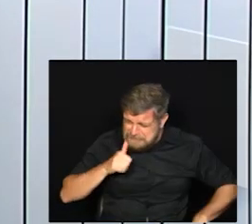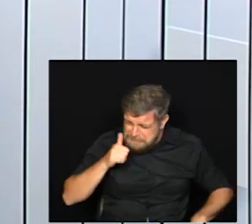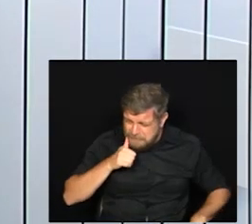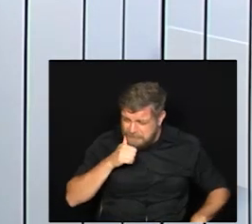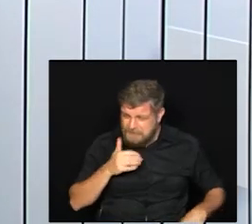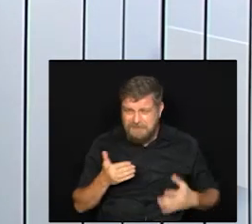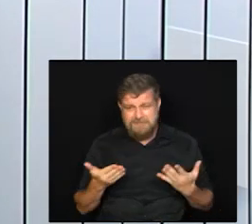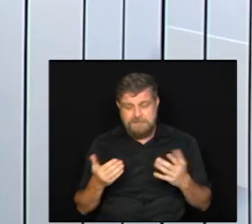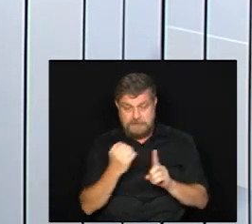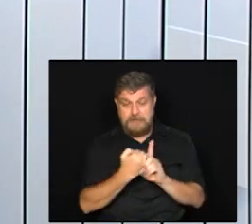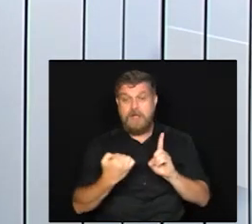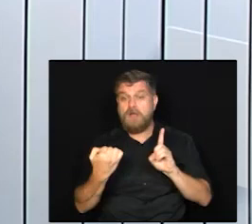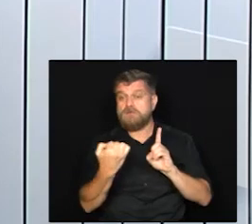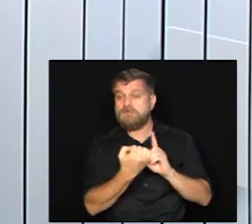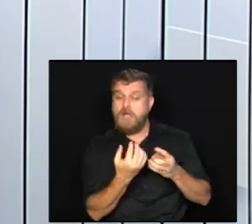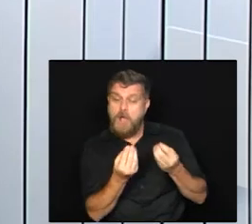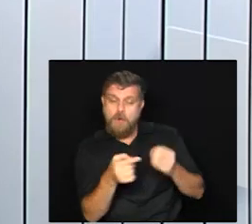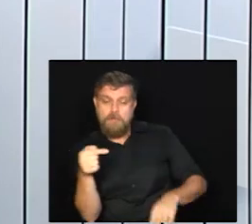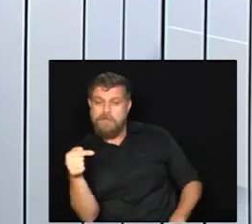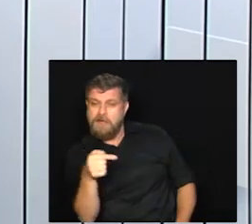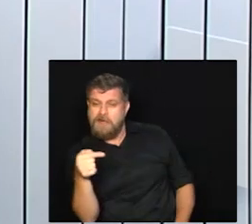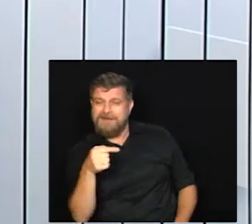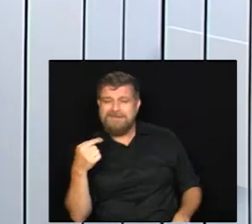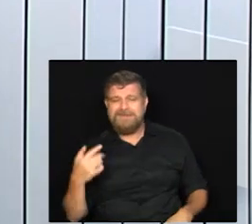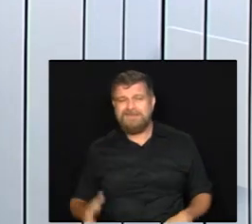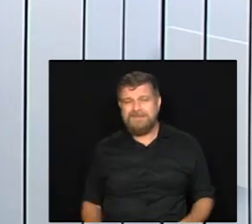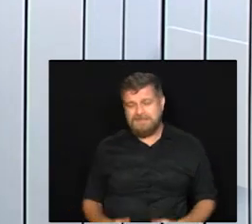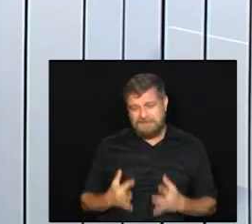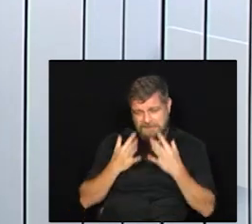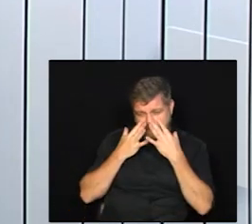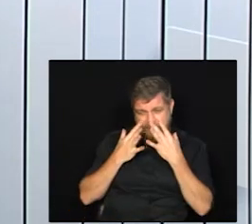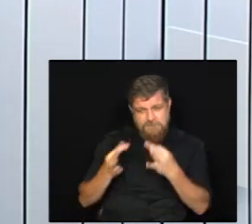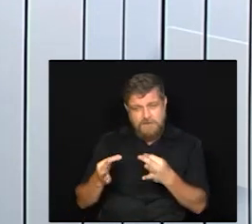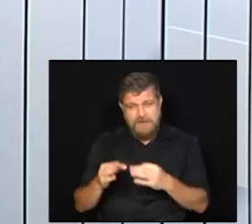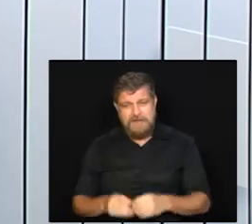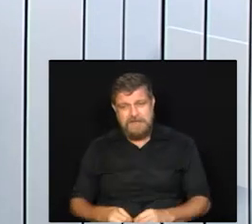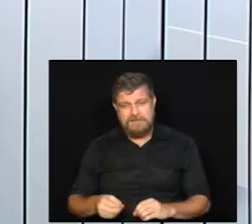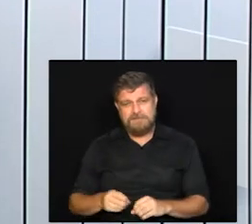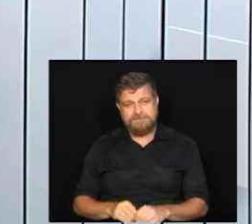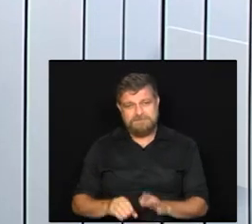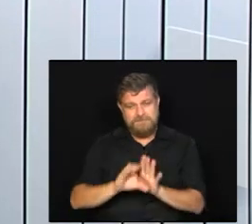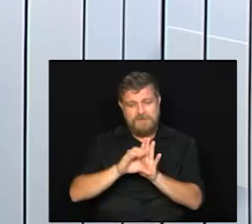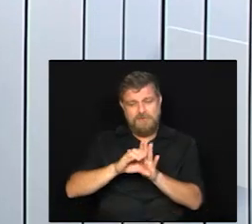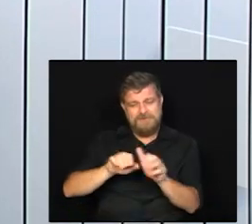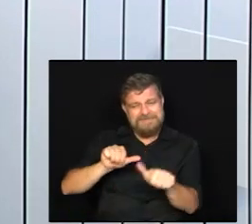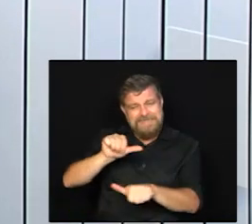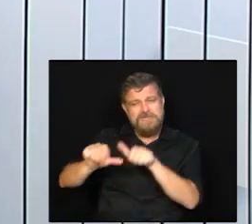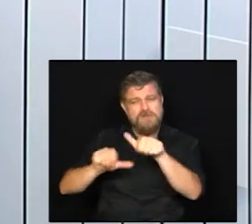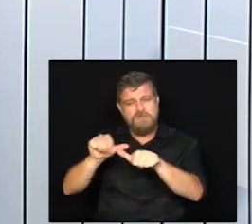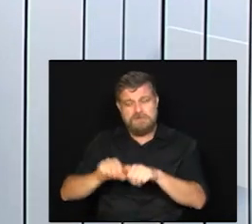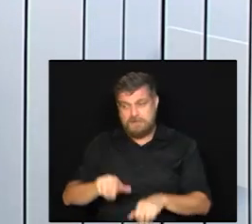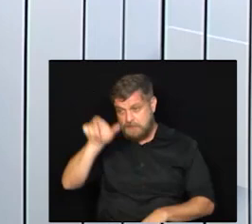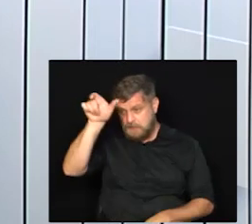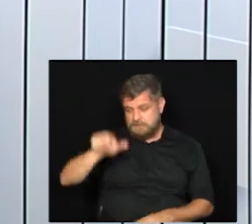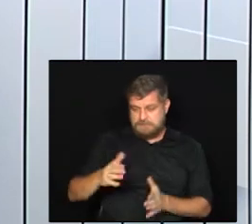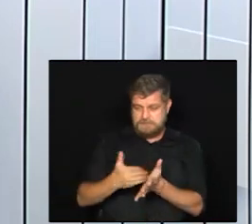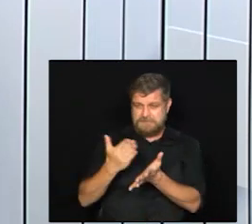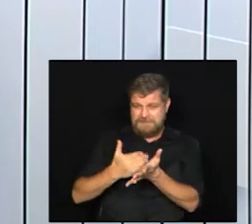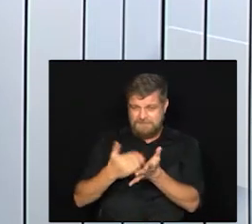modo como a sociedade tem se importado em mudar estes conceitos? No seu livro você traz